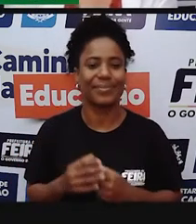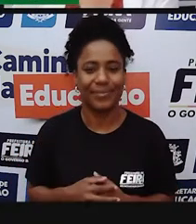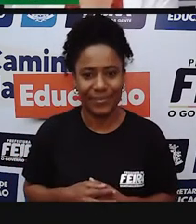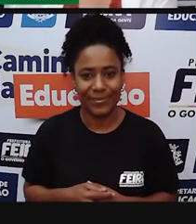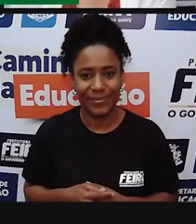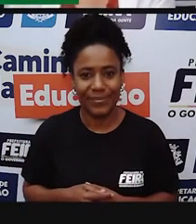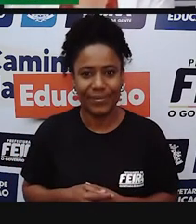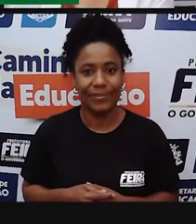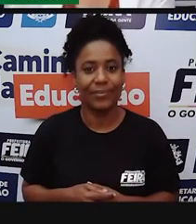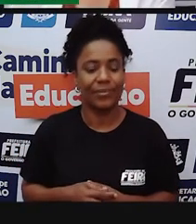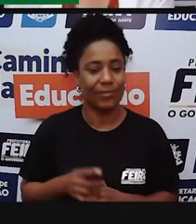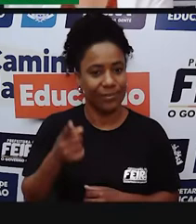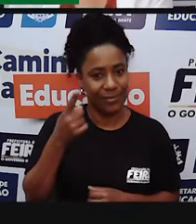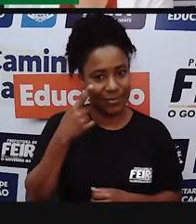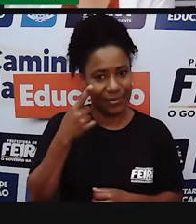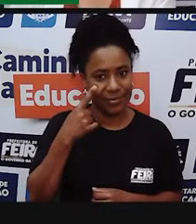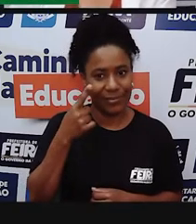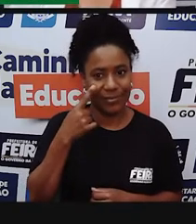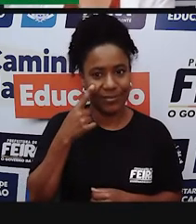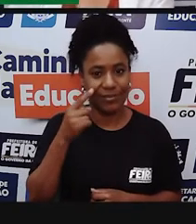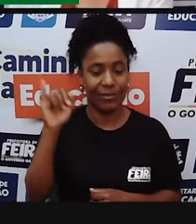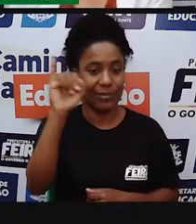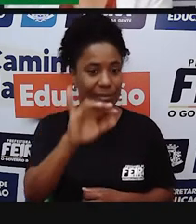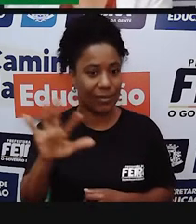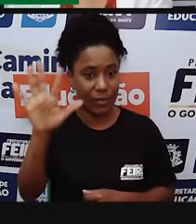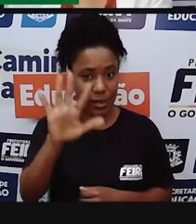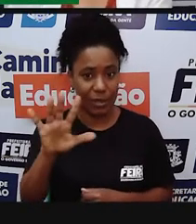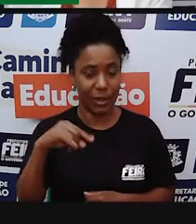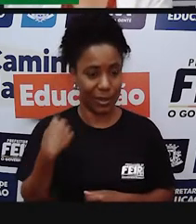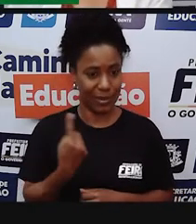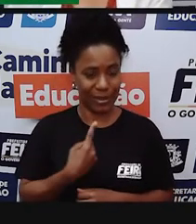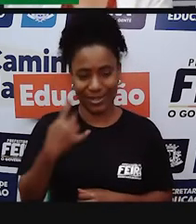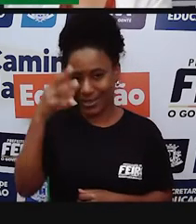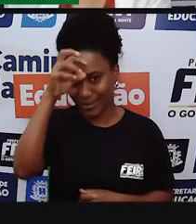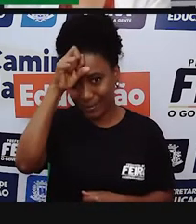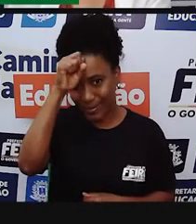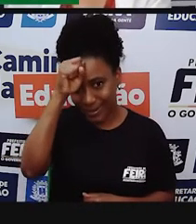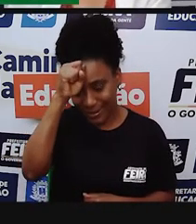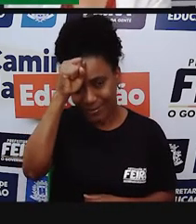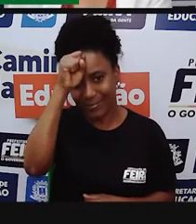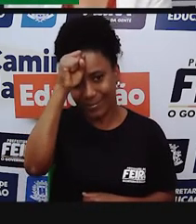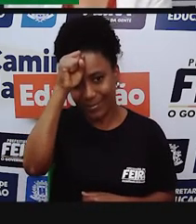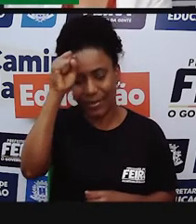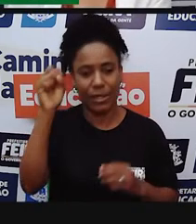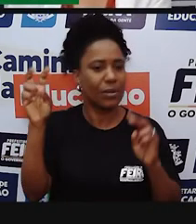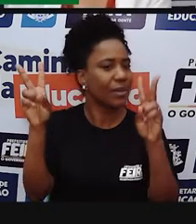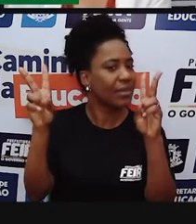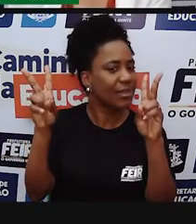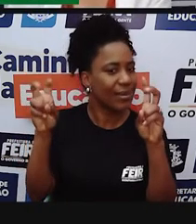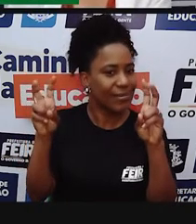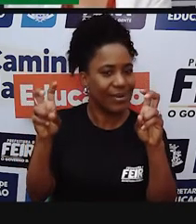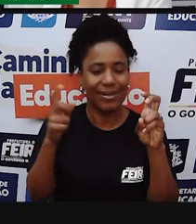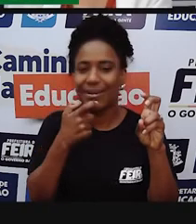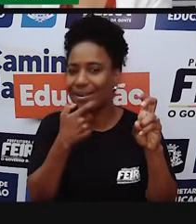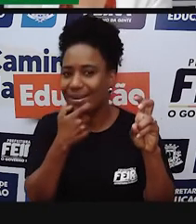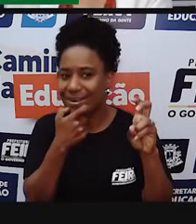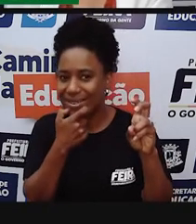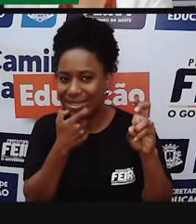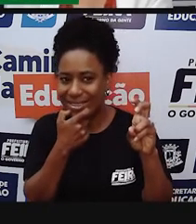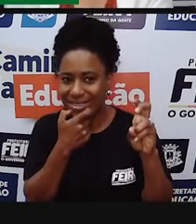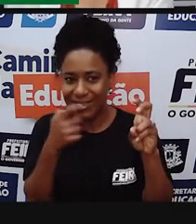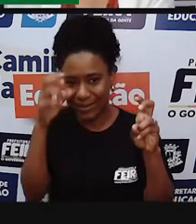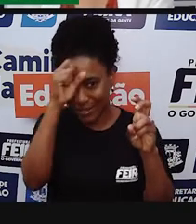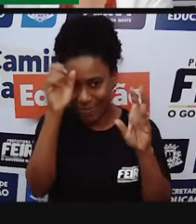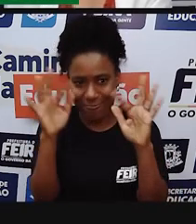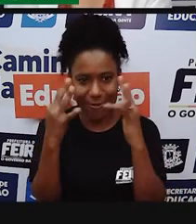hoje trago para vocês aqui tá nós ampliar luz o nosso vocabulário No que diz respeito ao tema da aula de hoje é